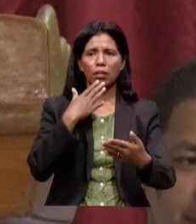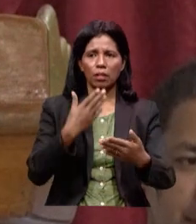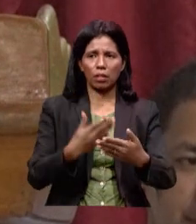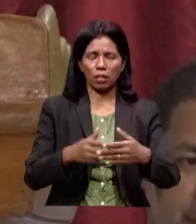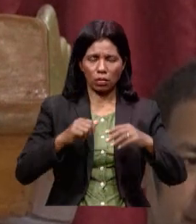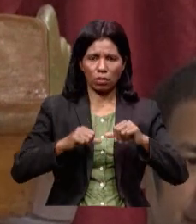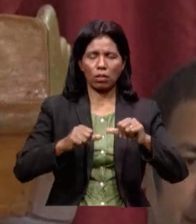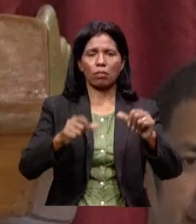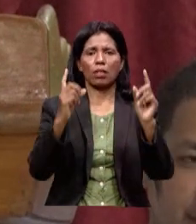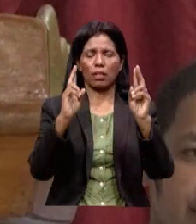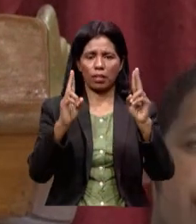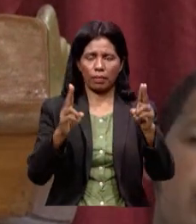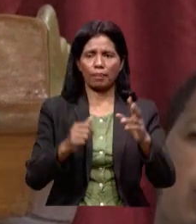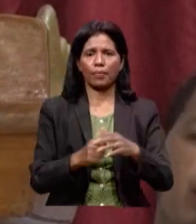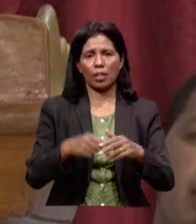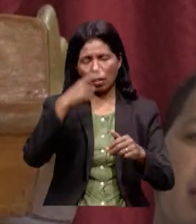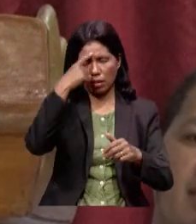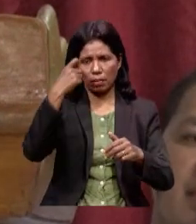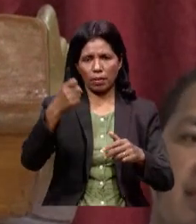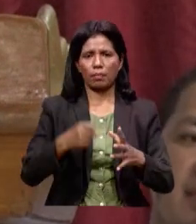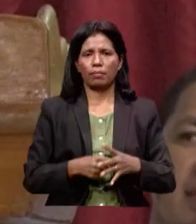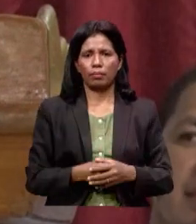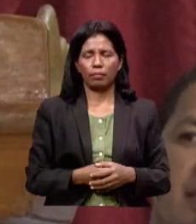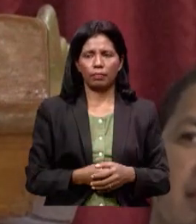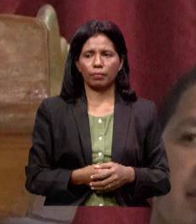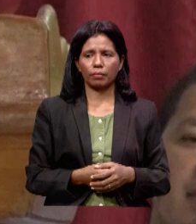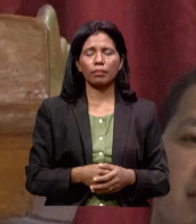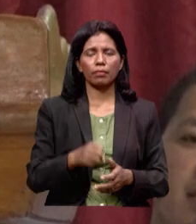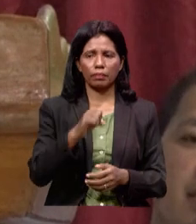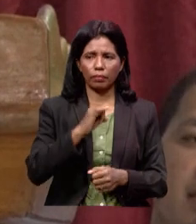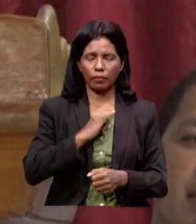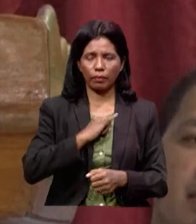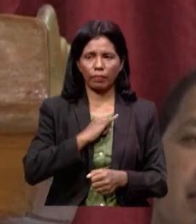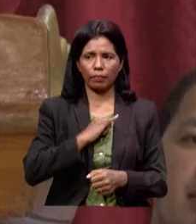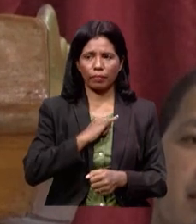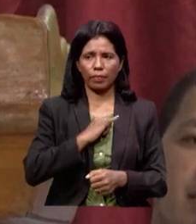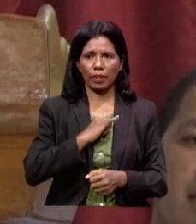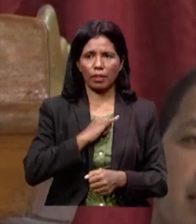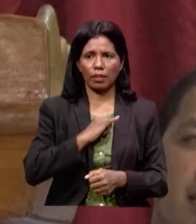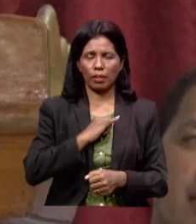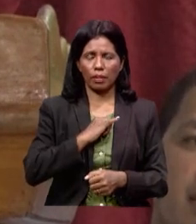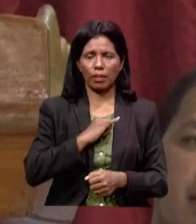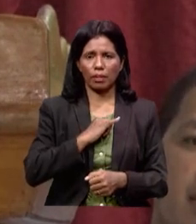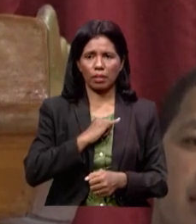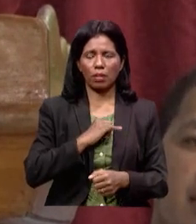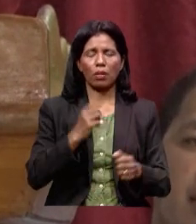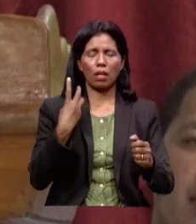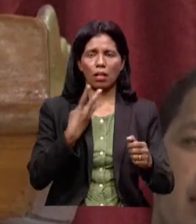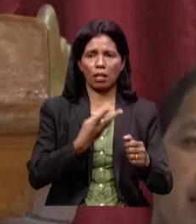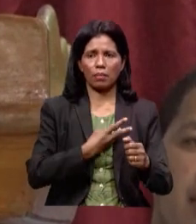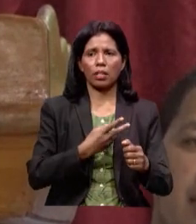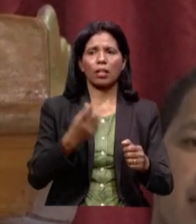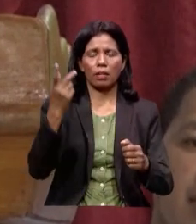lá esliu. Também o ao desde a minha